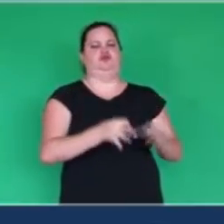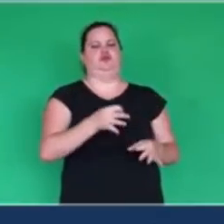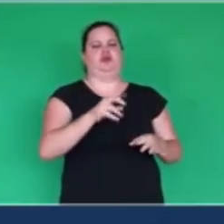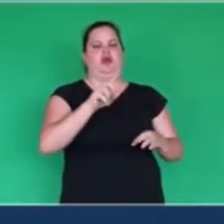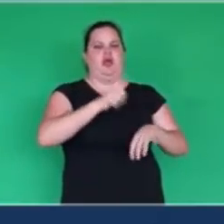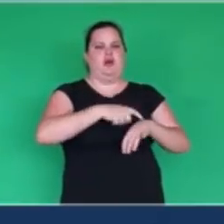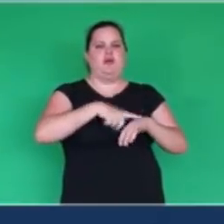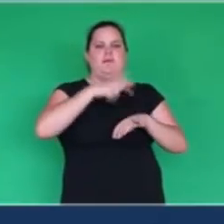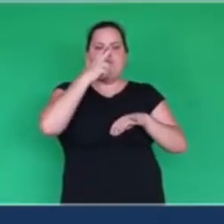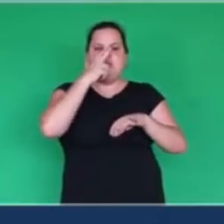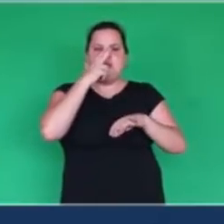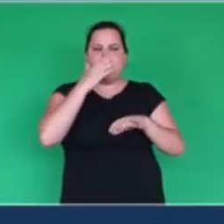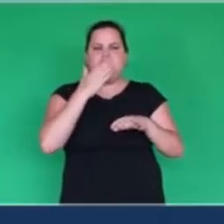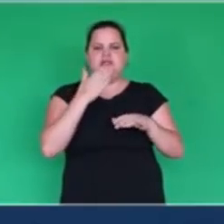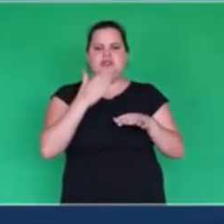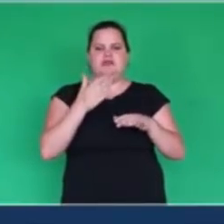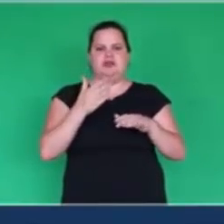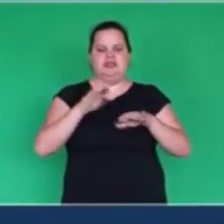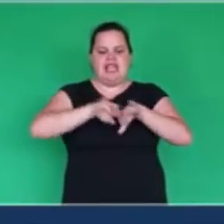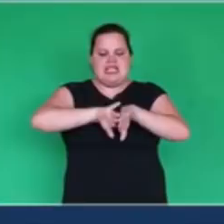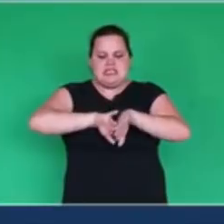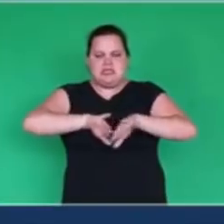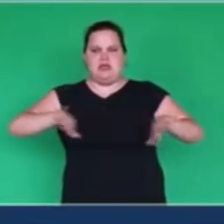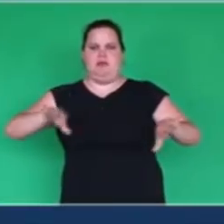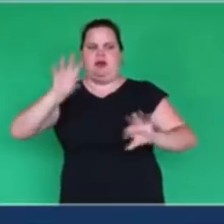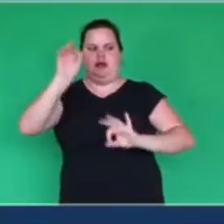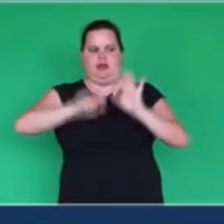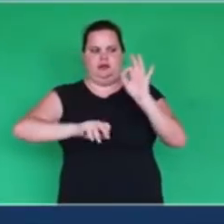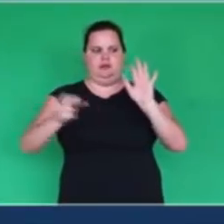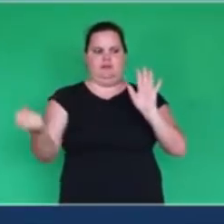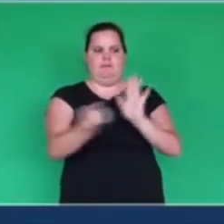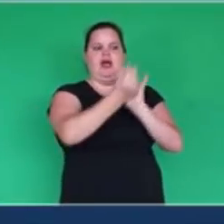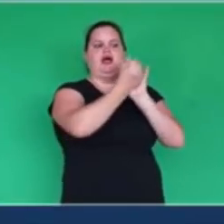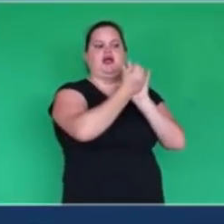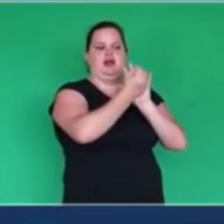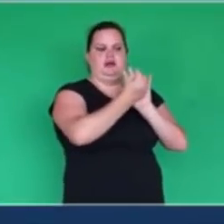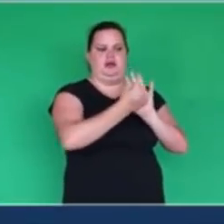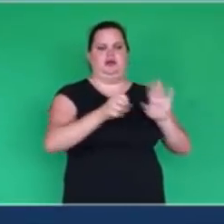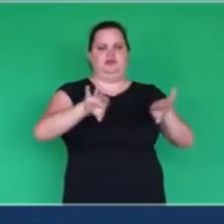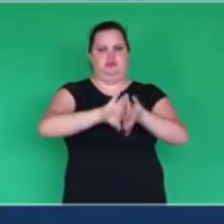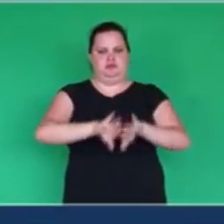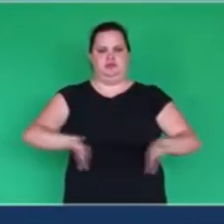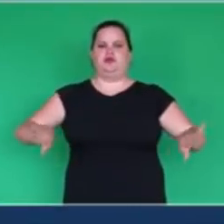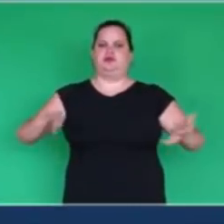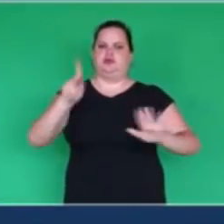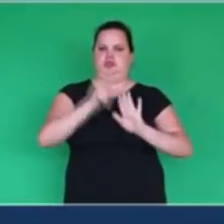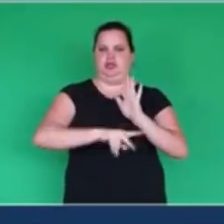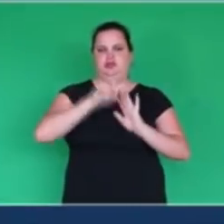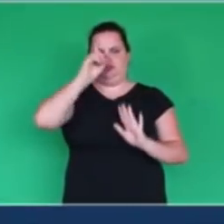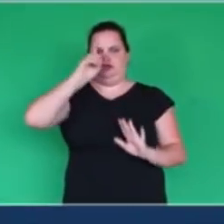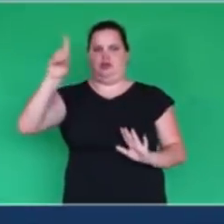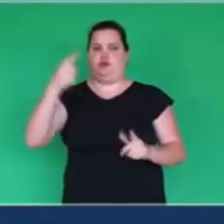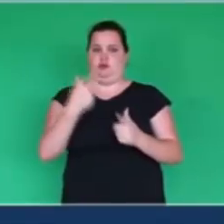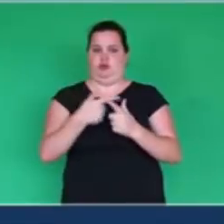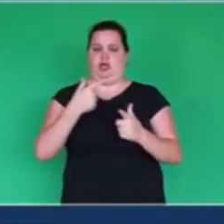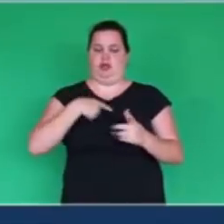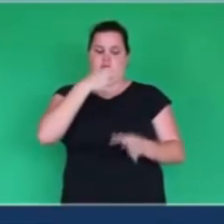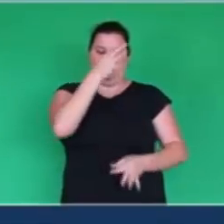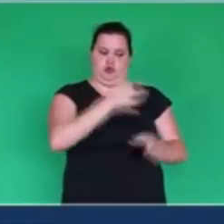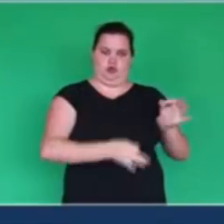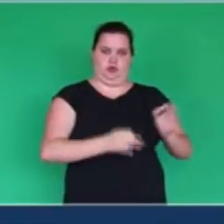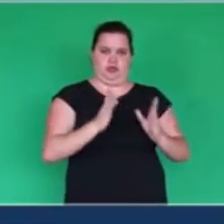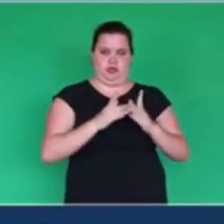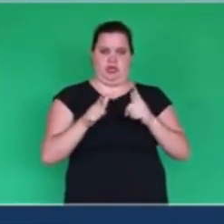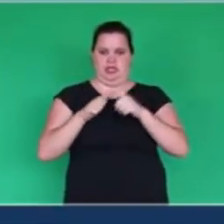divisor do projeto de Deus para estabelecimento do milênio. Haverá juízo sobre a igreja fiel, o arrebatamento.